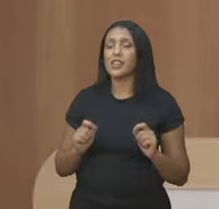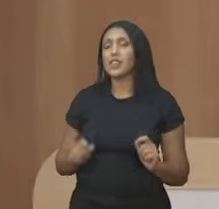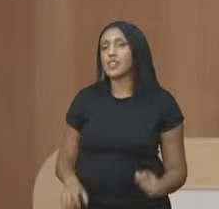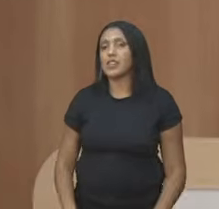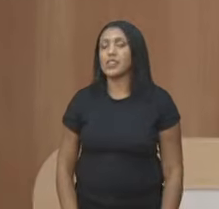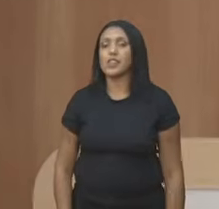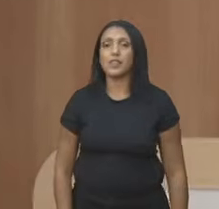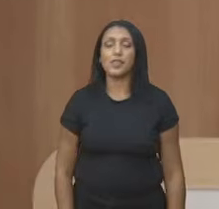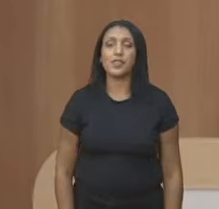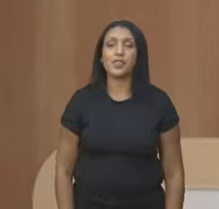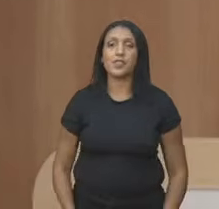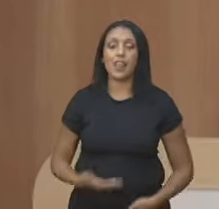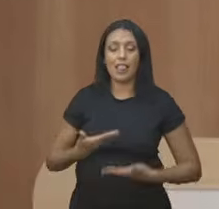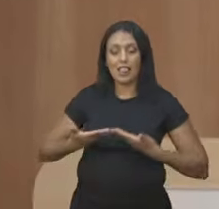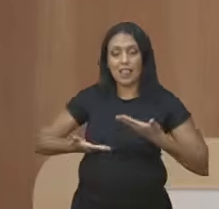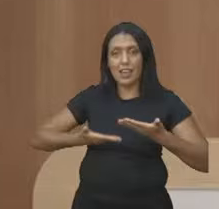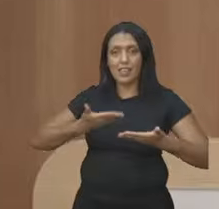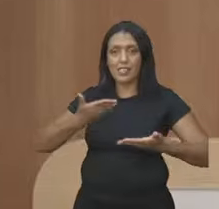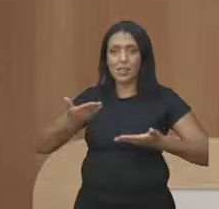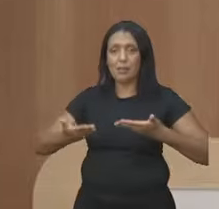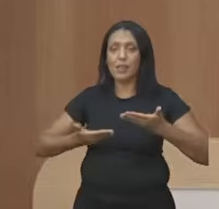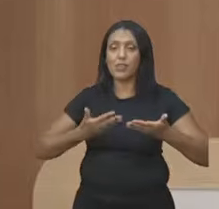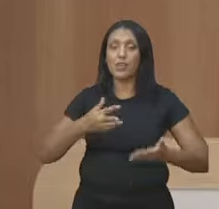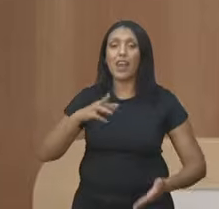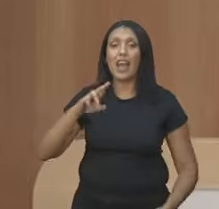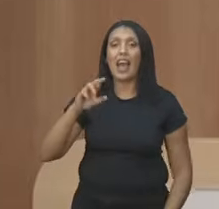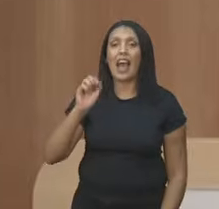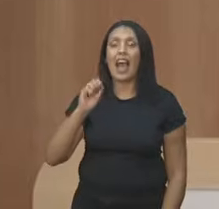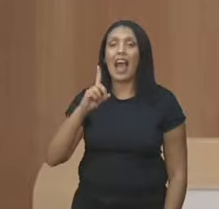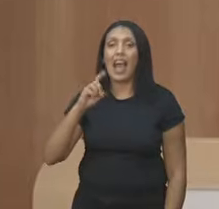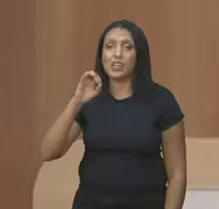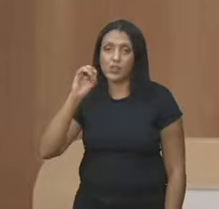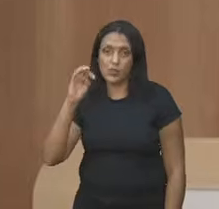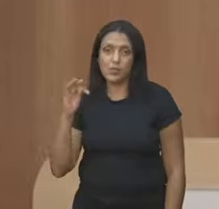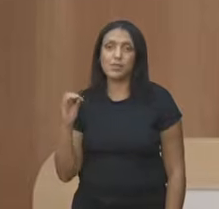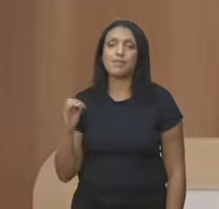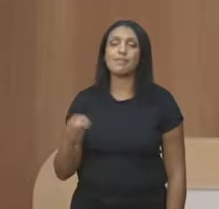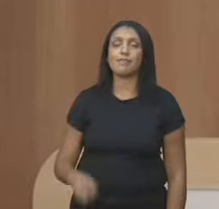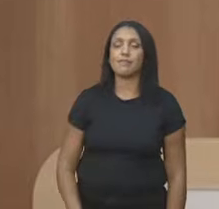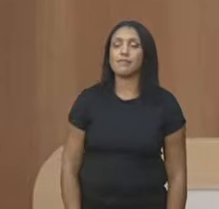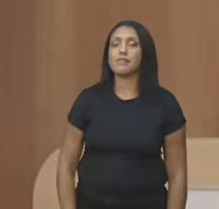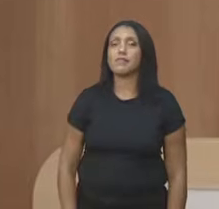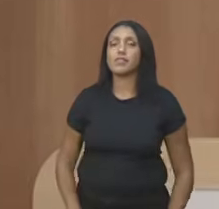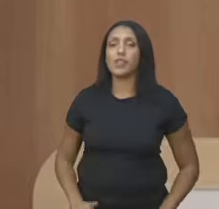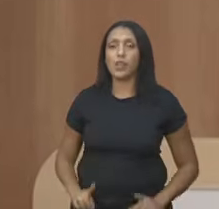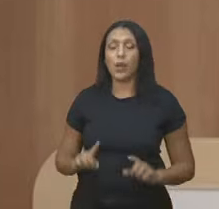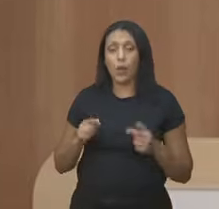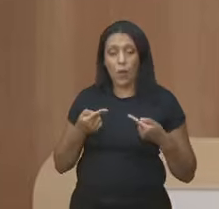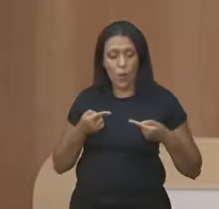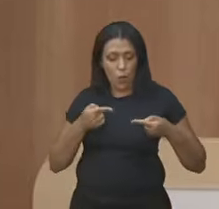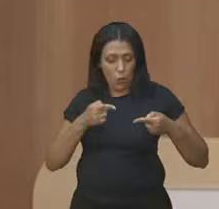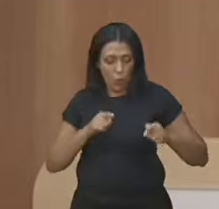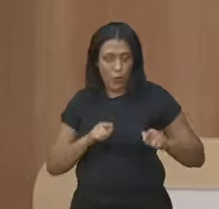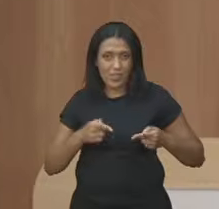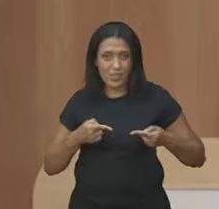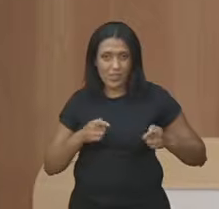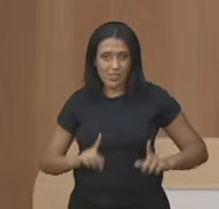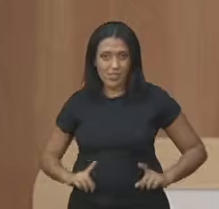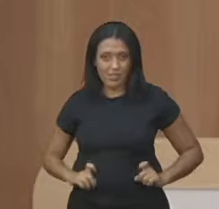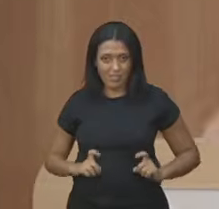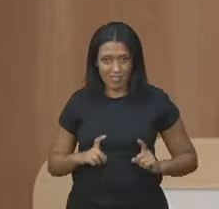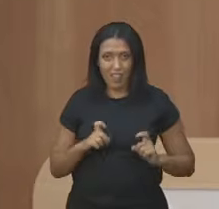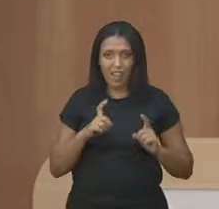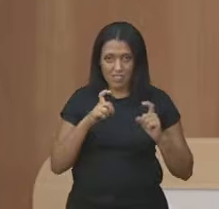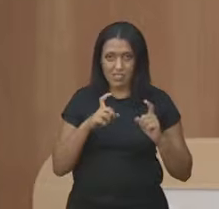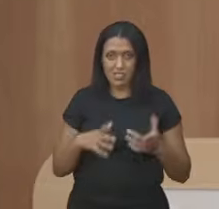é um tratamento que é administrado em pacientes que lutam contra o câncer já na fase final ali do tratamento,